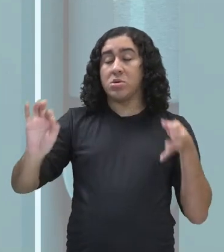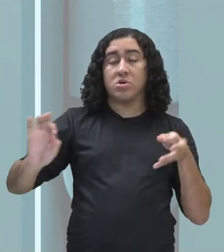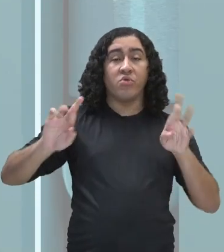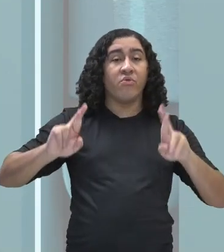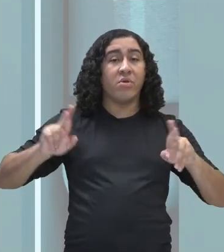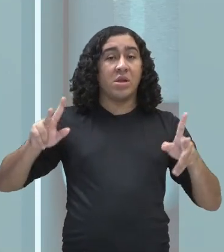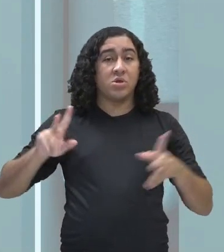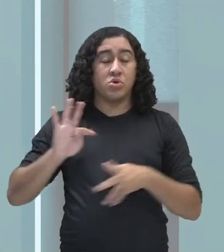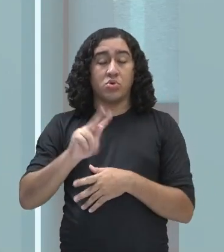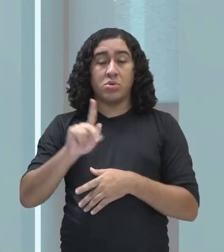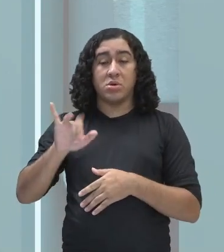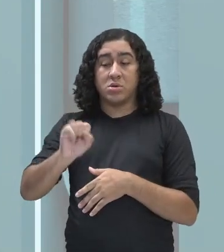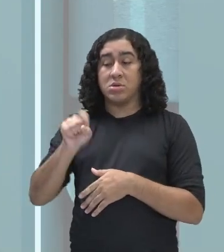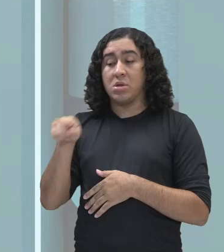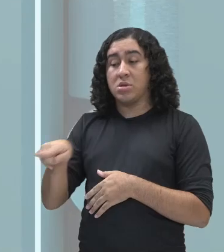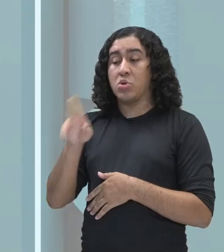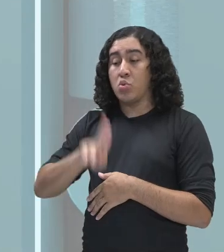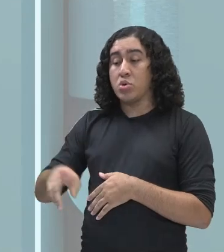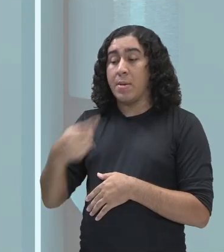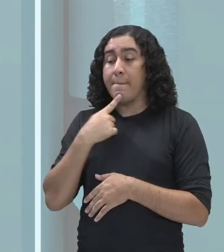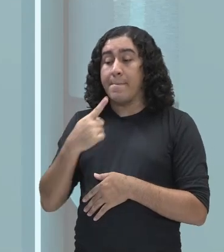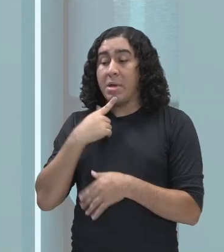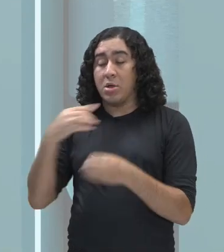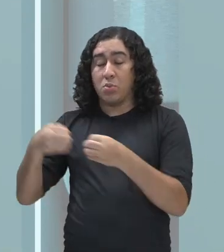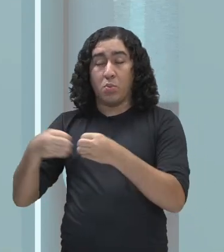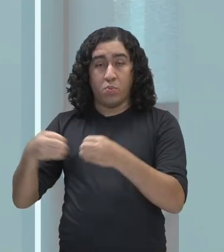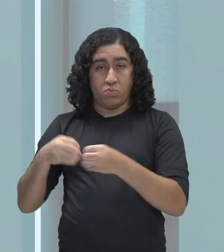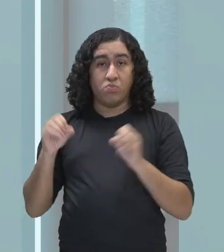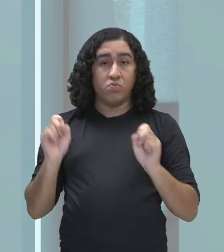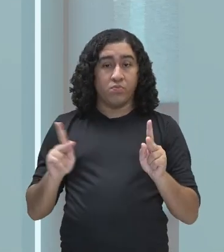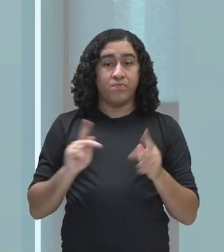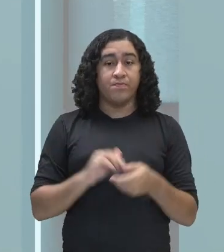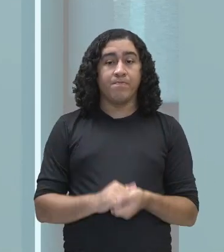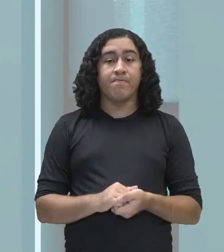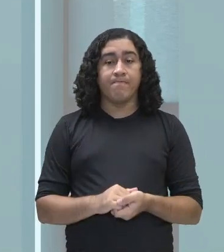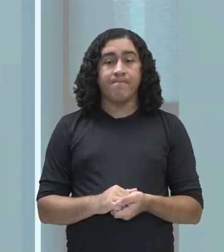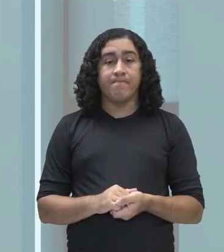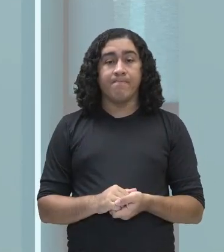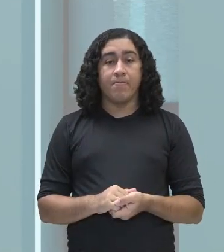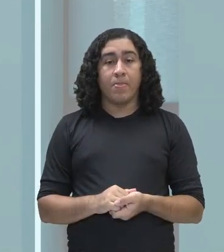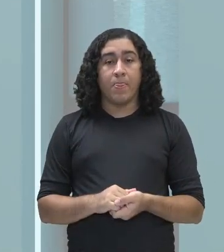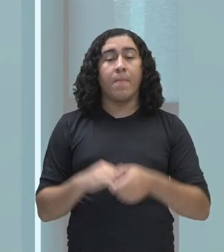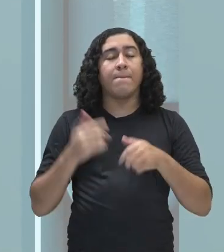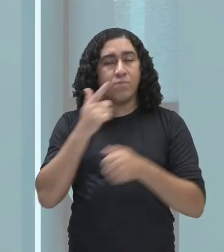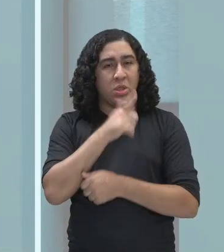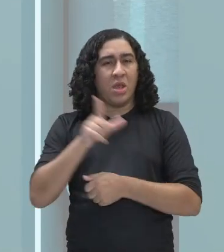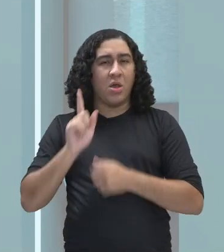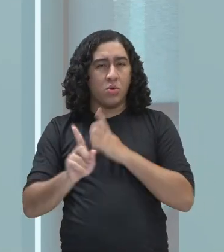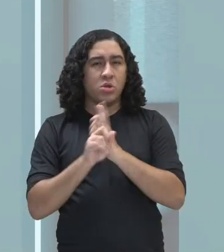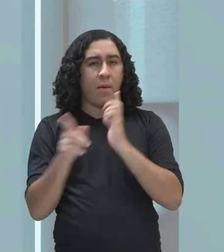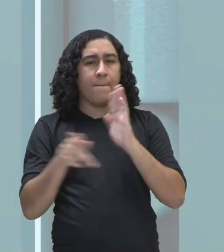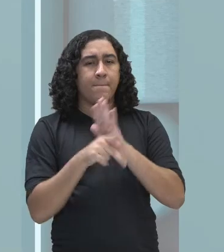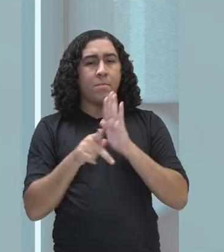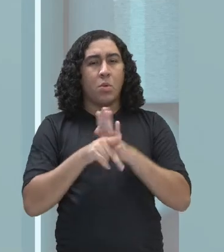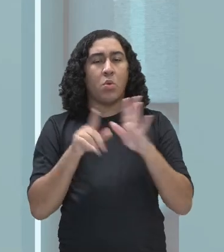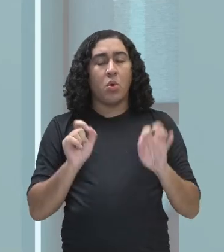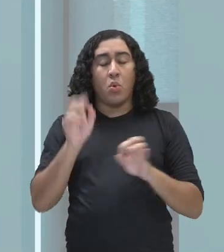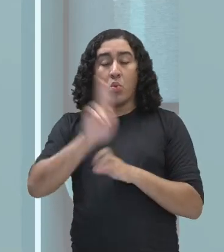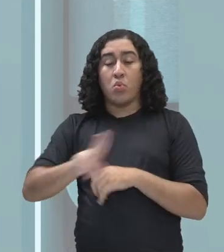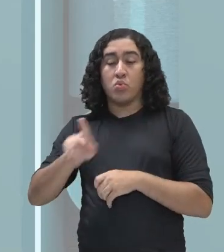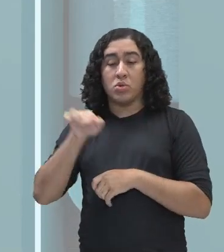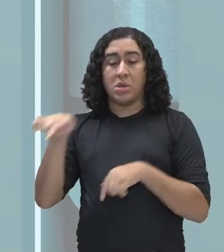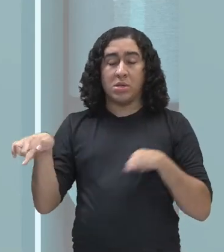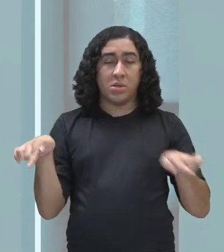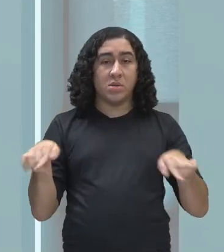que eu utilizo aí para apontar, para demonstrar algo próximo do falante, certo? Conseguiram identificar a situação de uso de um e de